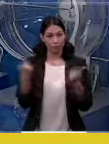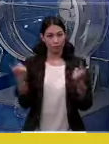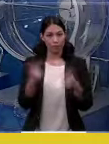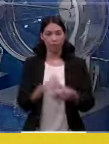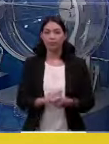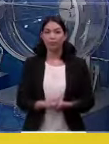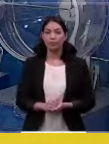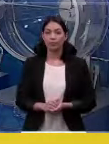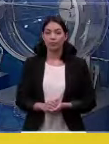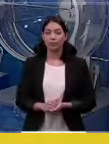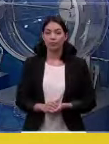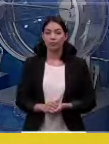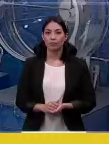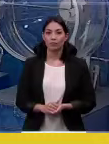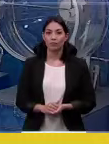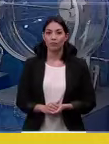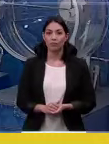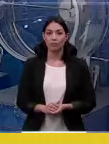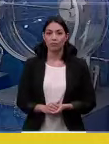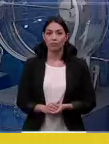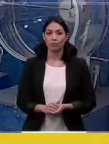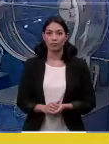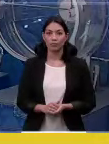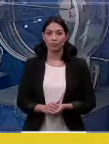sorte. Lembrando que